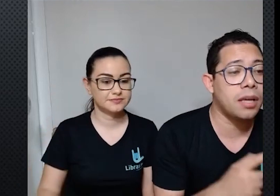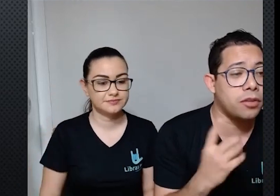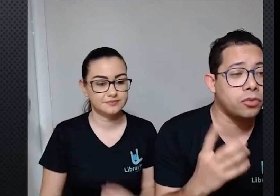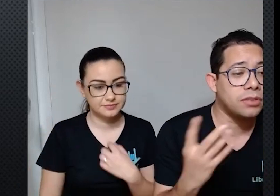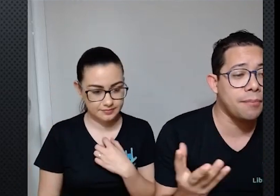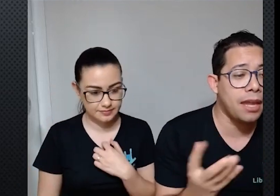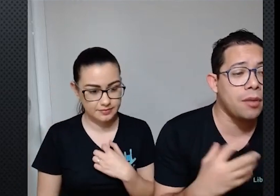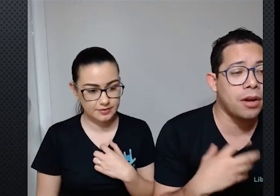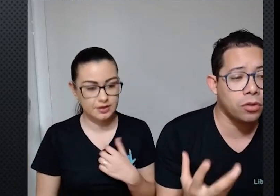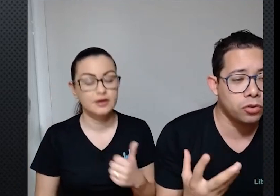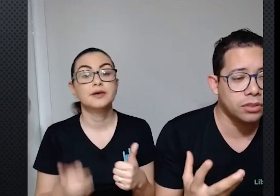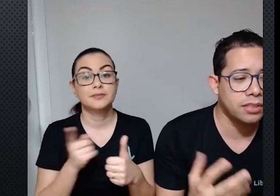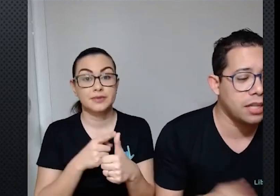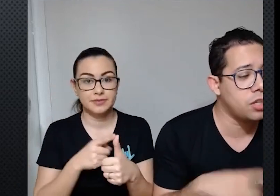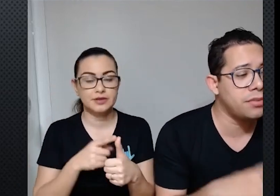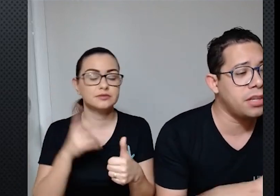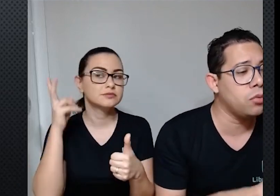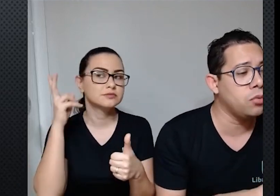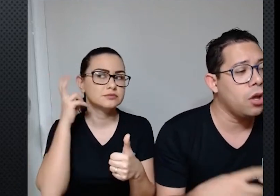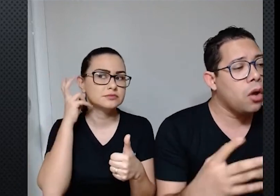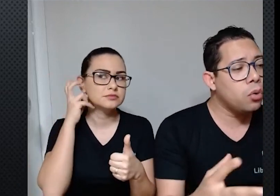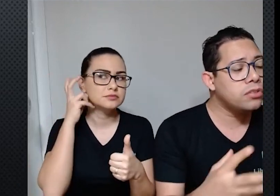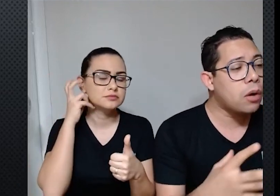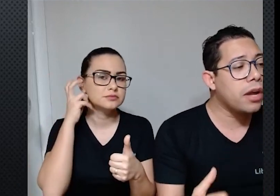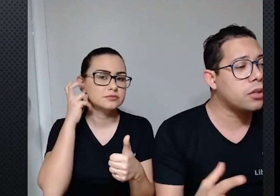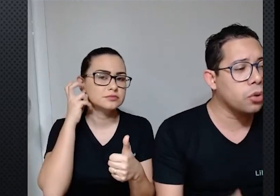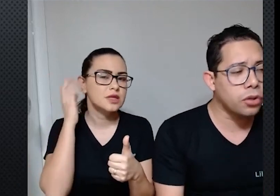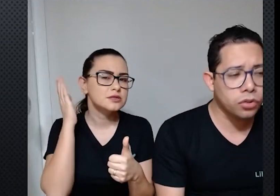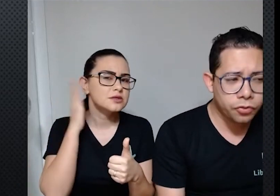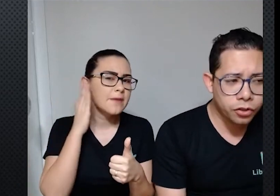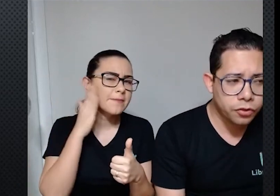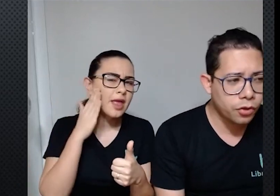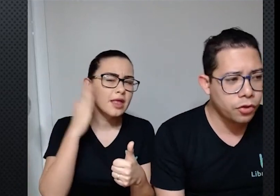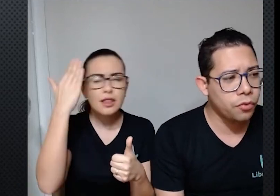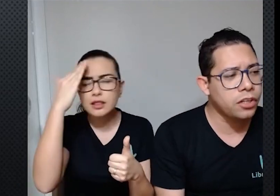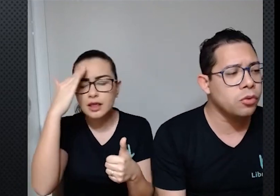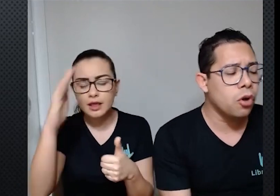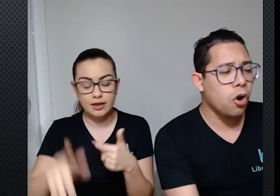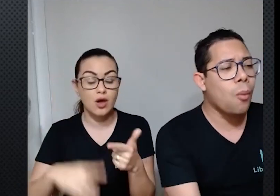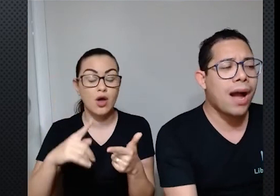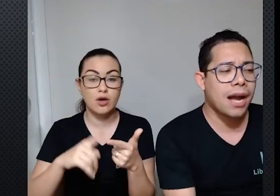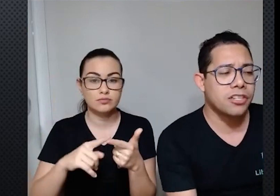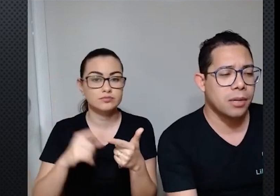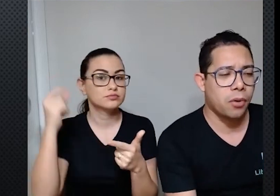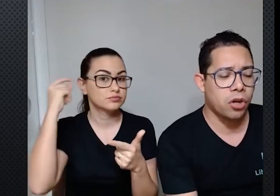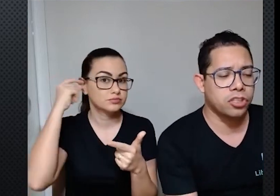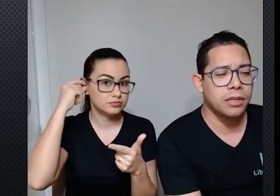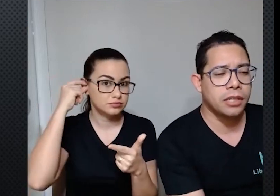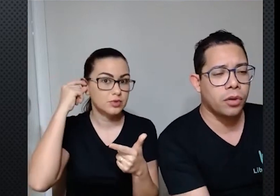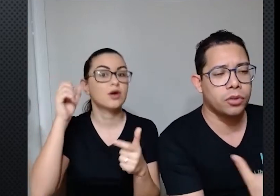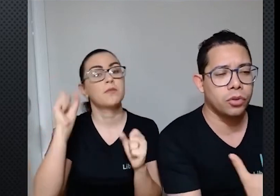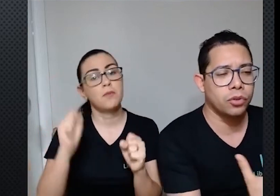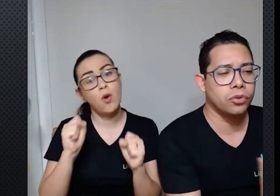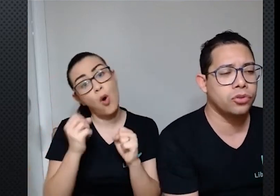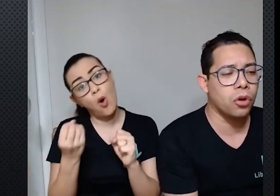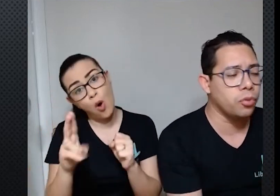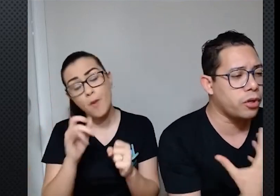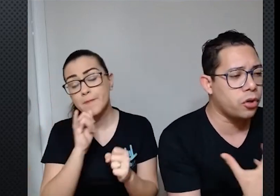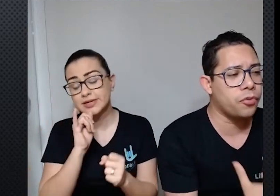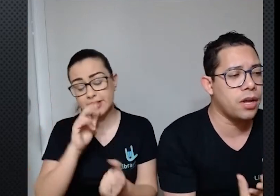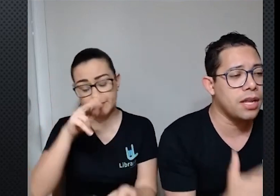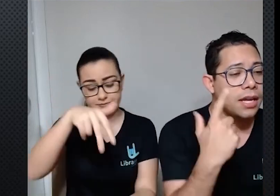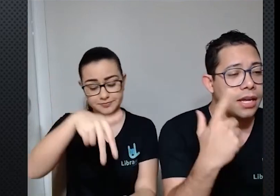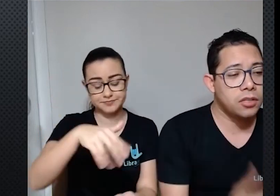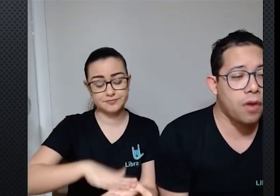primeiro, saber escutar bem, uma escuta seletiva. E segundo, usar um retorno, se for de fone de ouvido ou uma caixa próxima ali do retorno do som